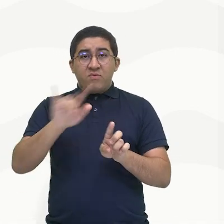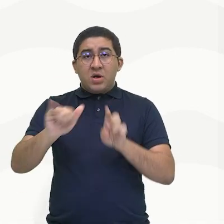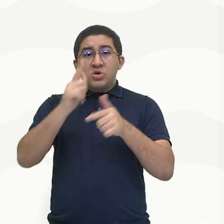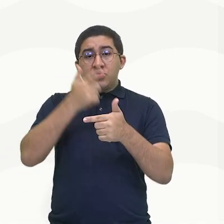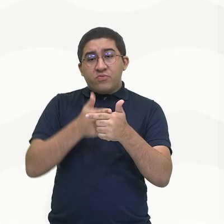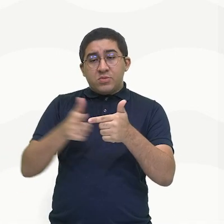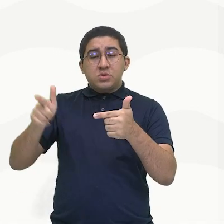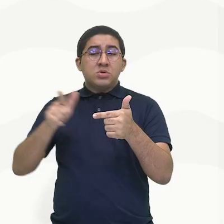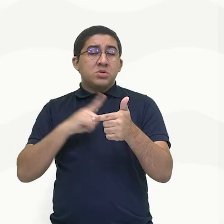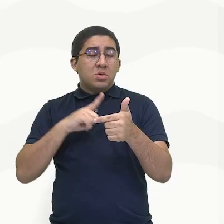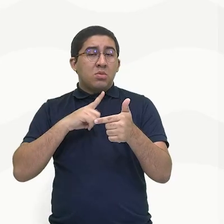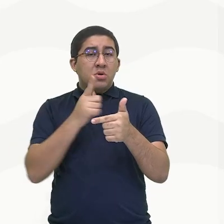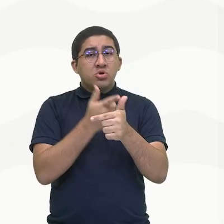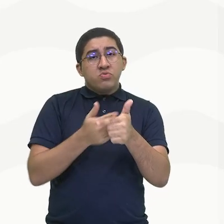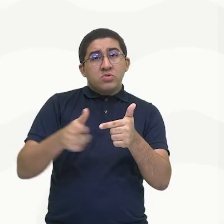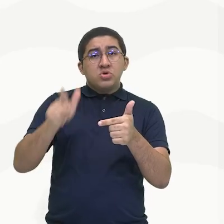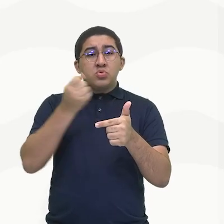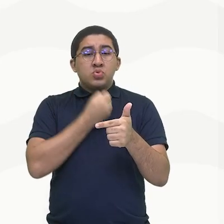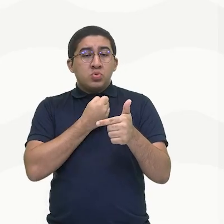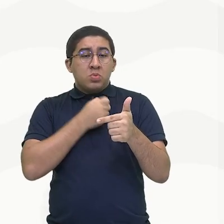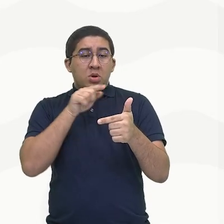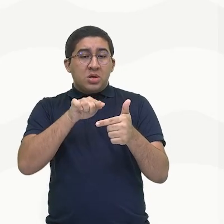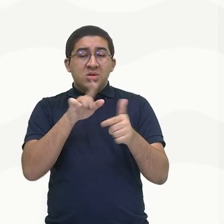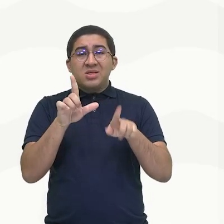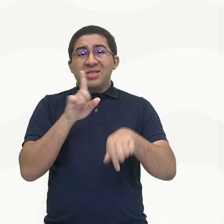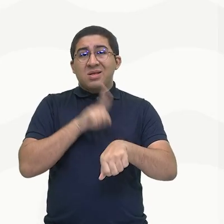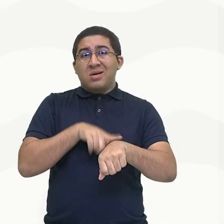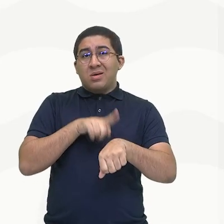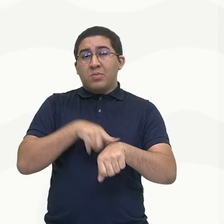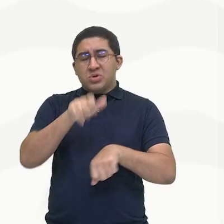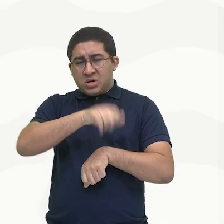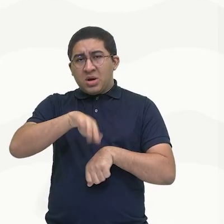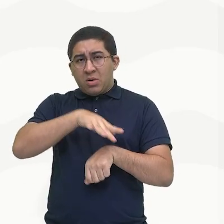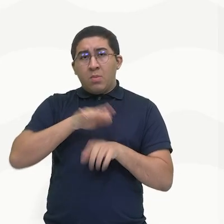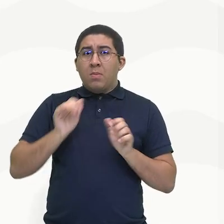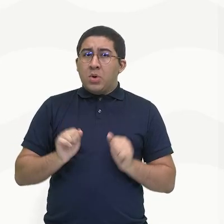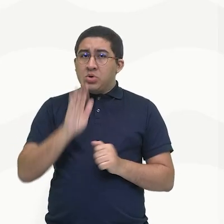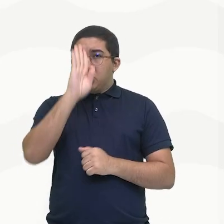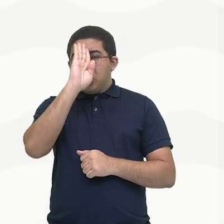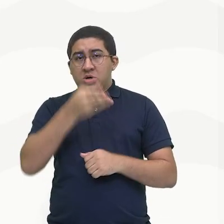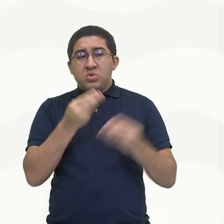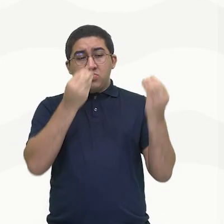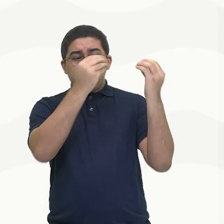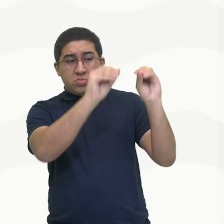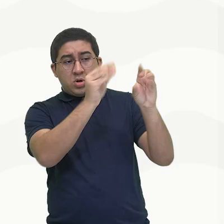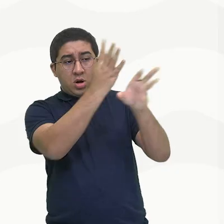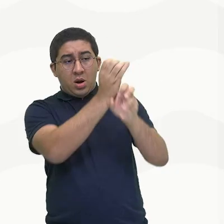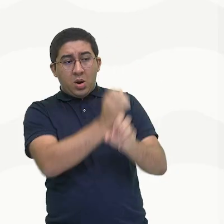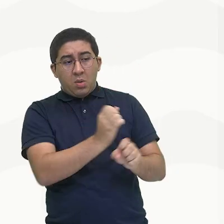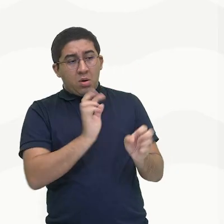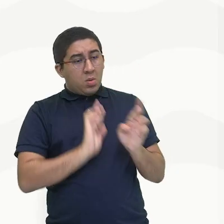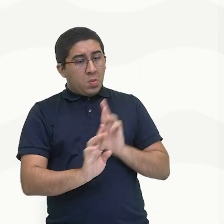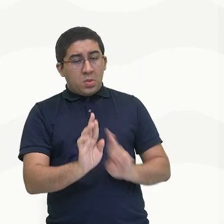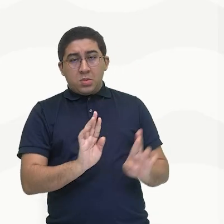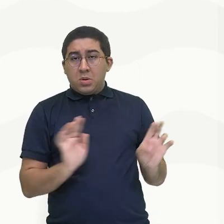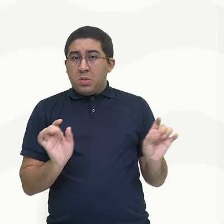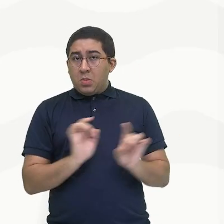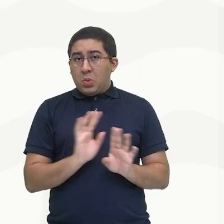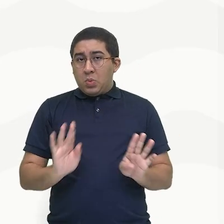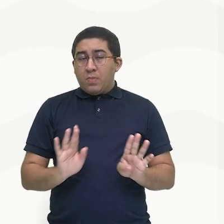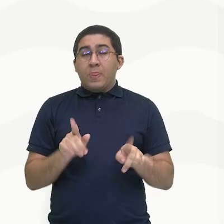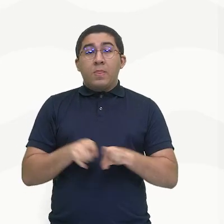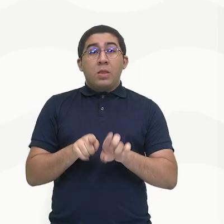dividir, que geralmente a gente divide pelo tempo, você pode colocar direto. Um outro ponto importante também é